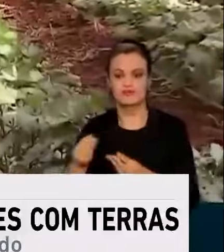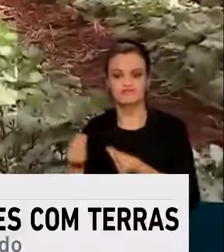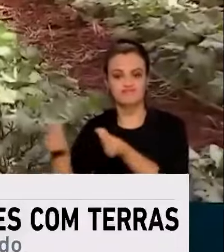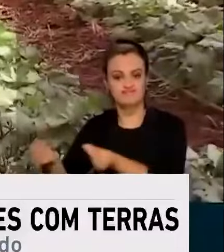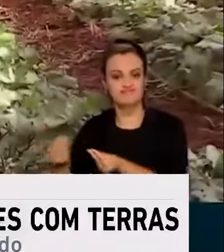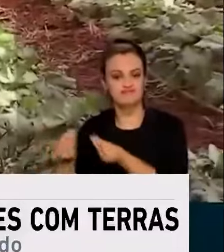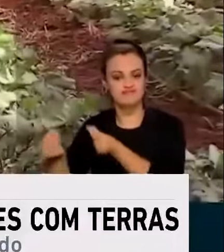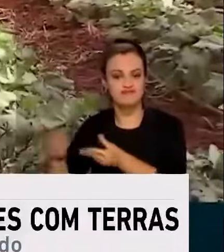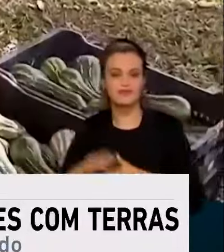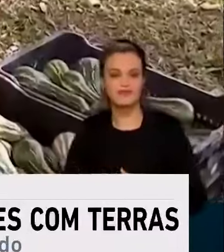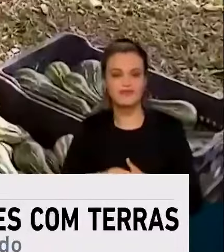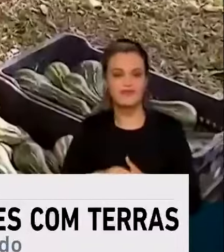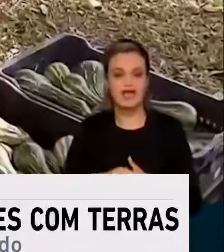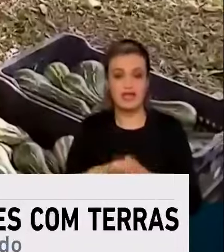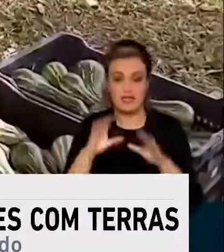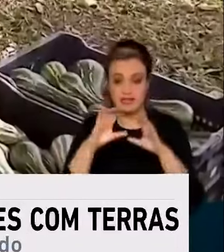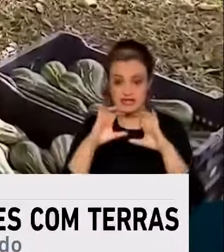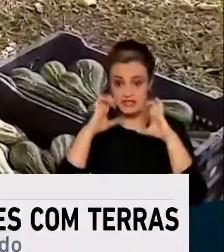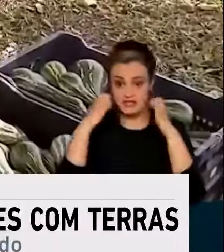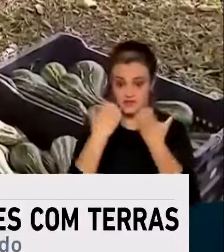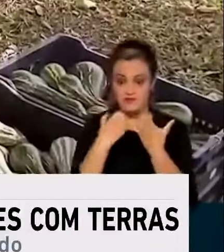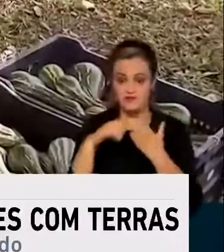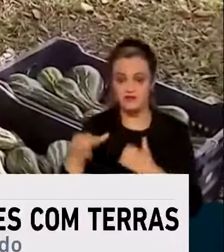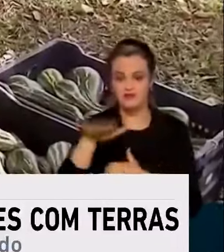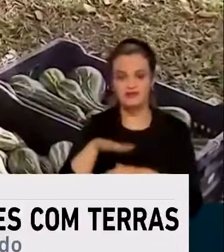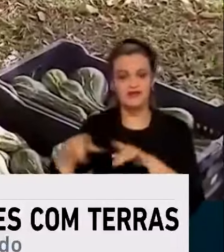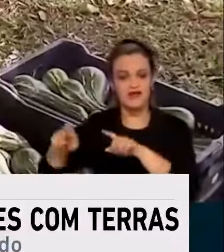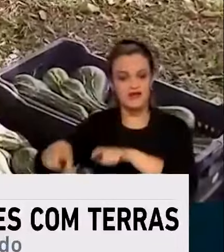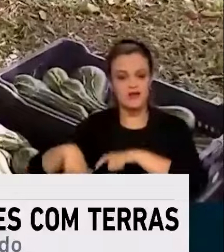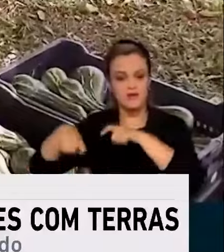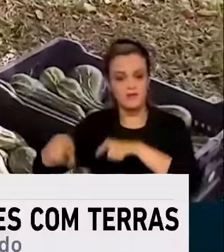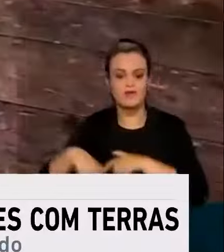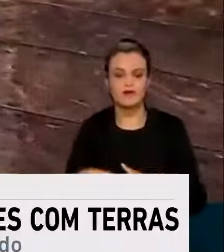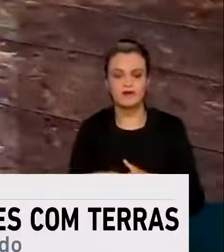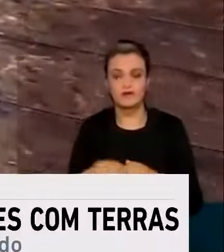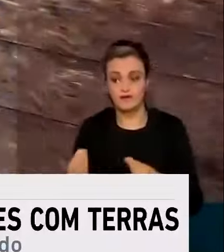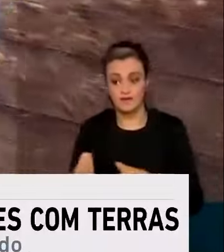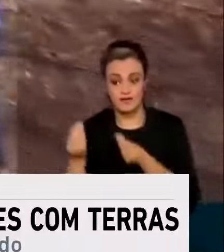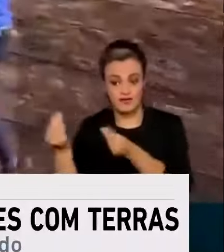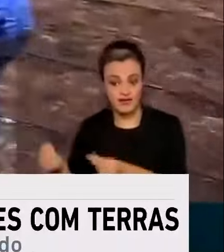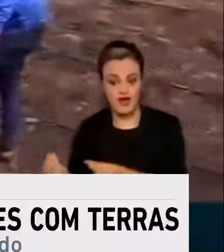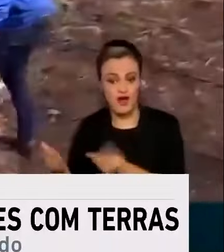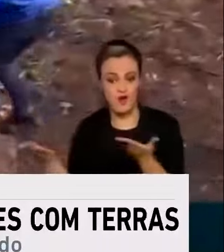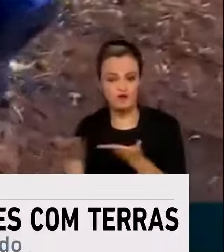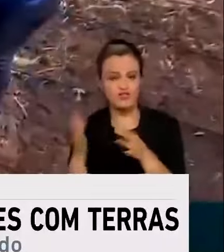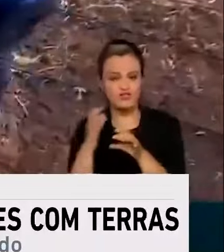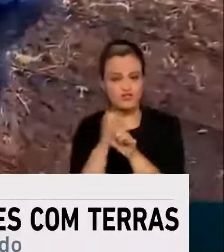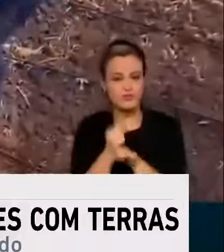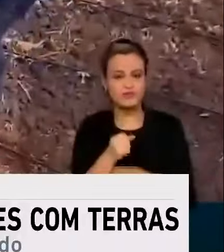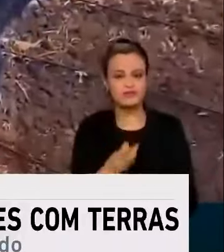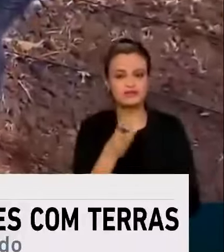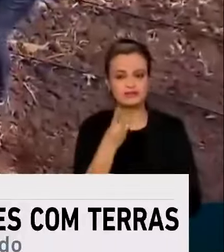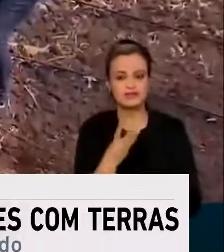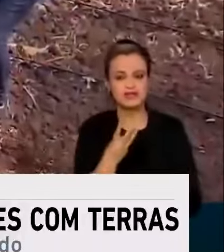Desenvolvimento Agrário e Agricultura Familiar, um valor suplementar no valor de 227 milhões de reais para reforço